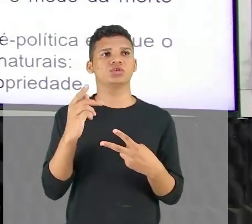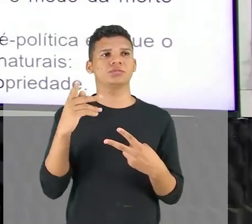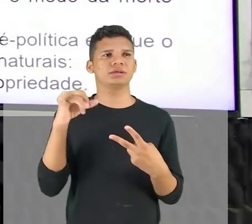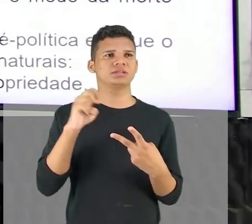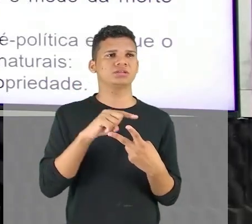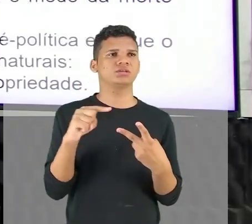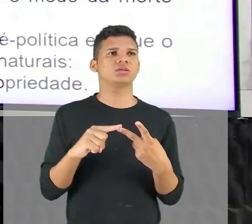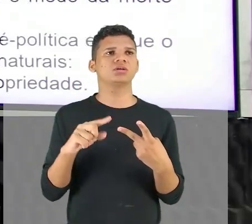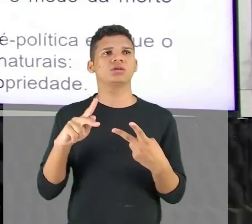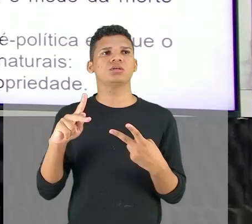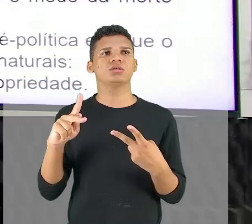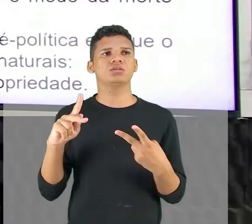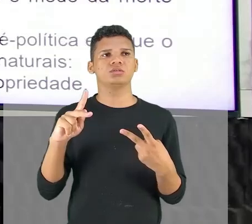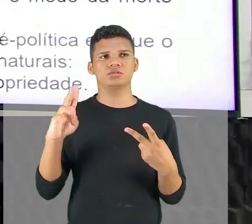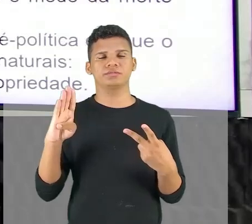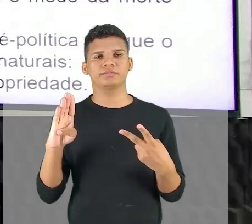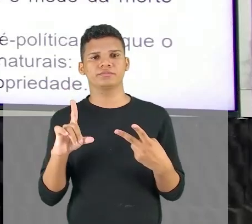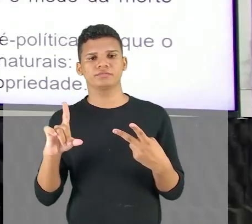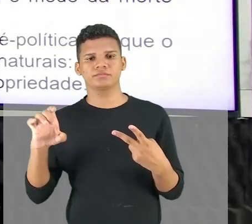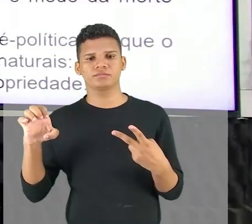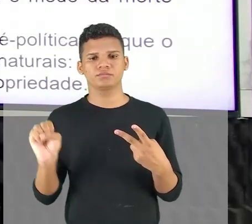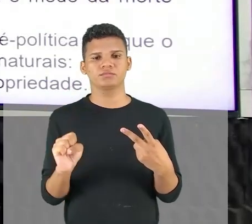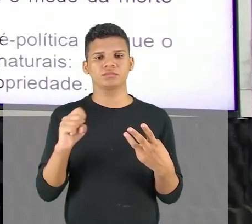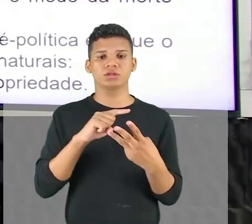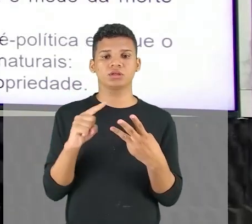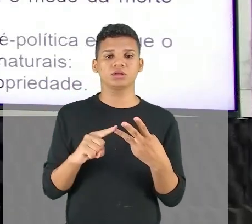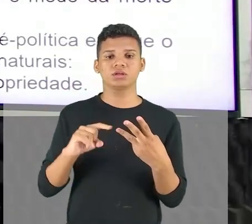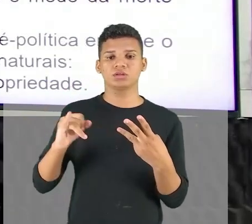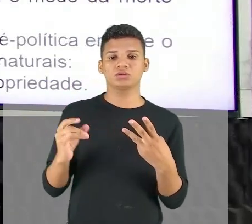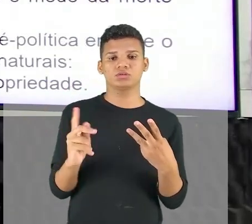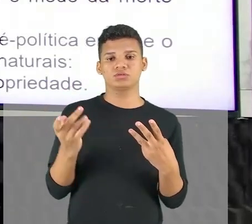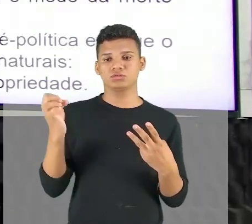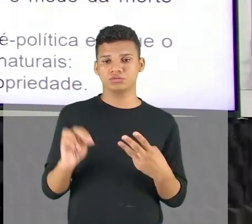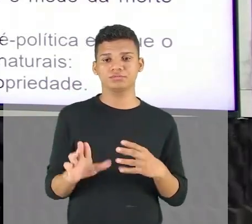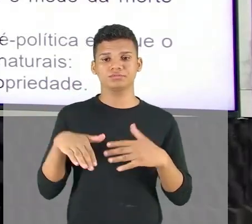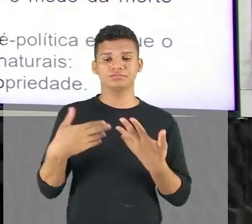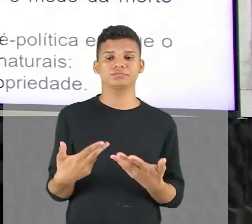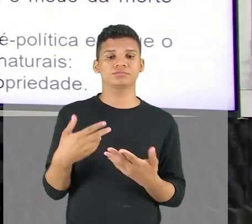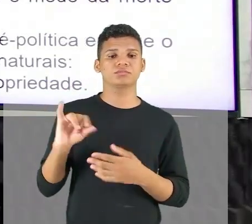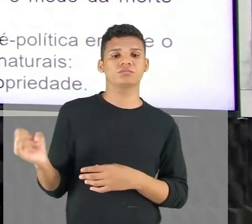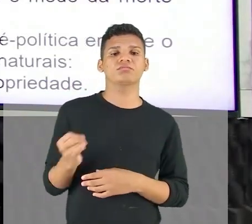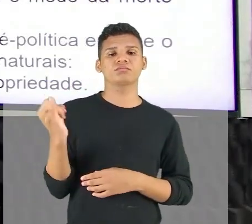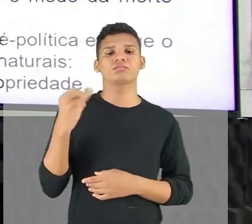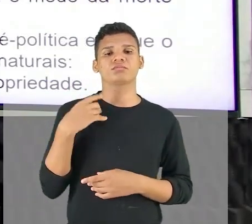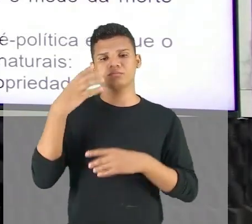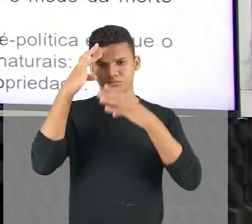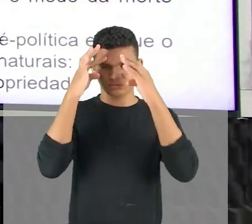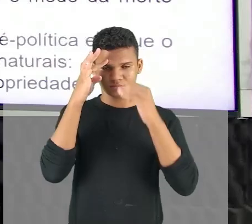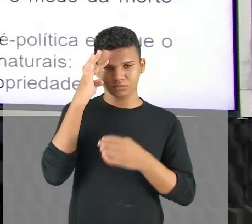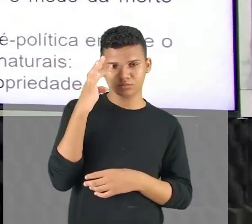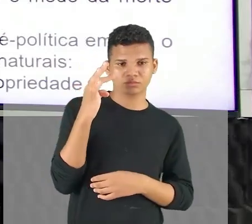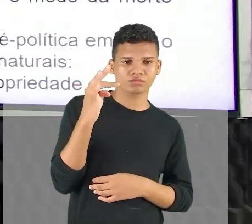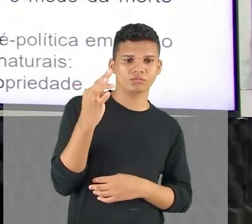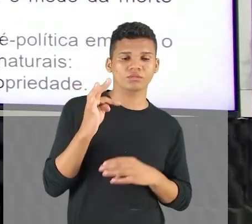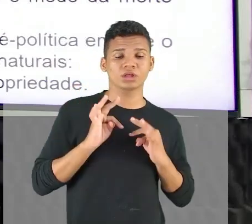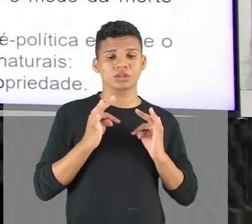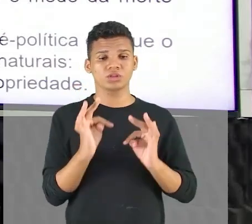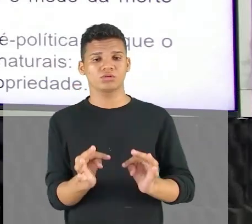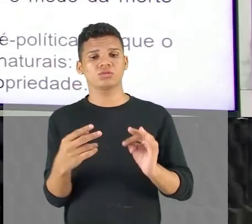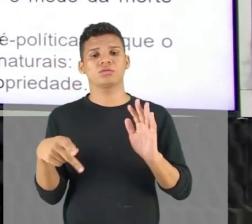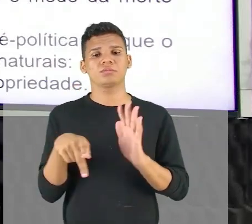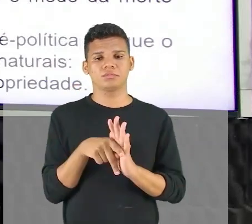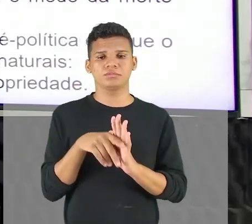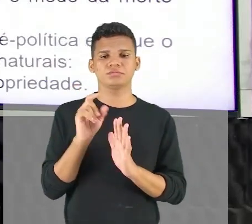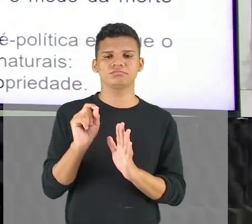teóricos contratualistas, discutiram aspectos ligados à natureza humana e ao Estado. Thomas Hobbes, diferentemente de John